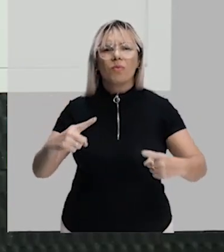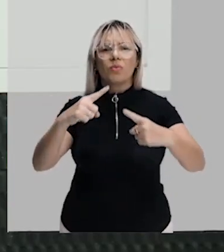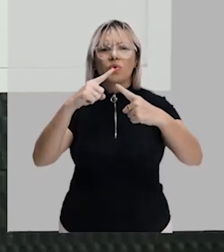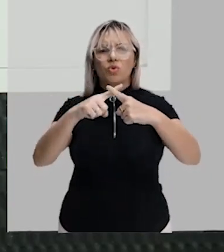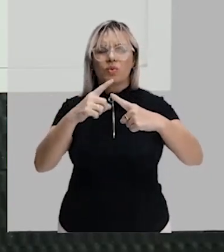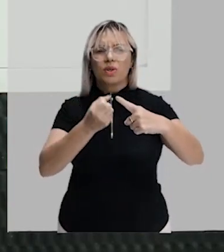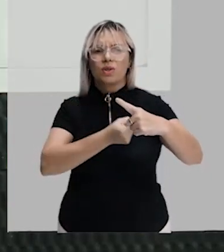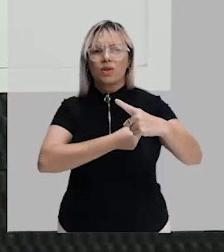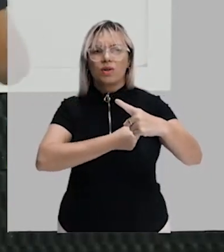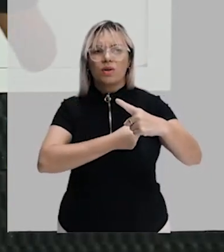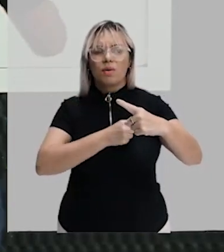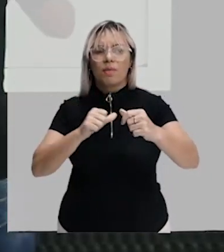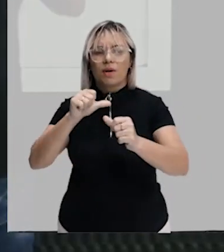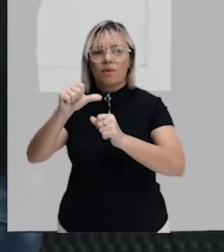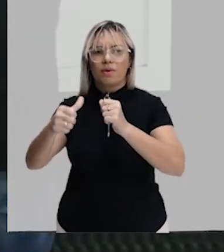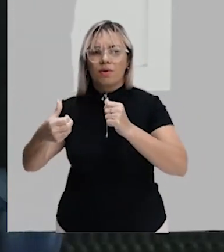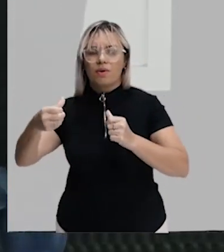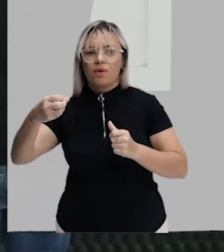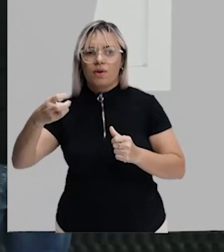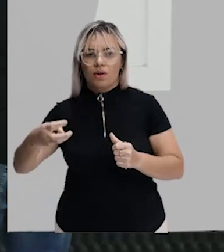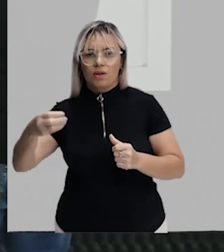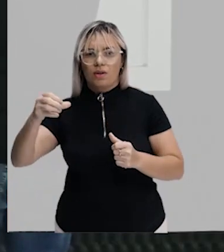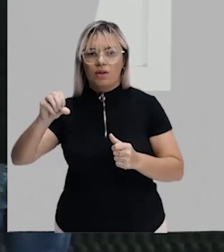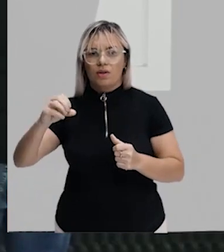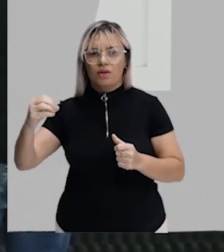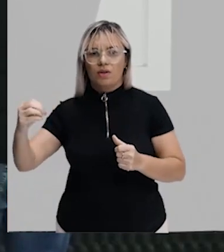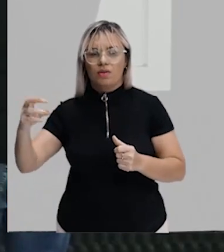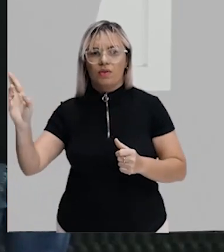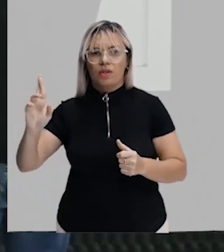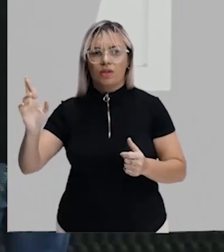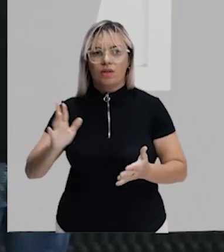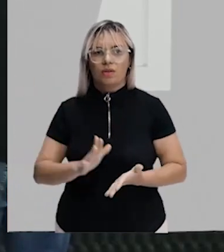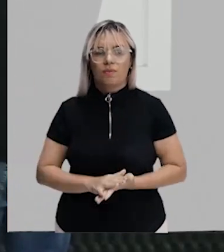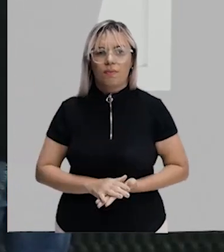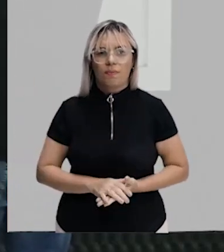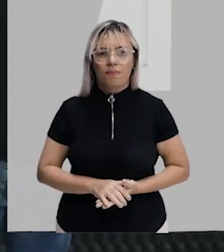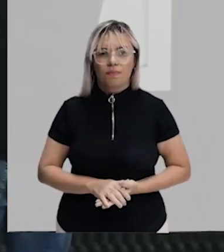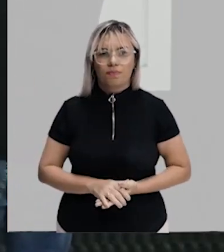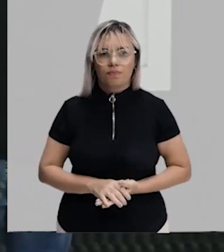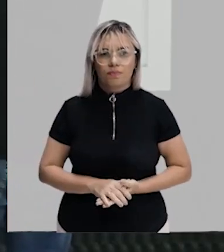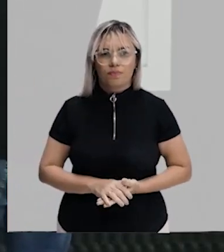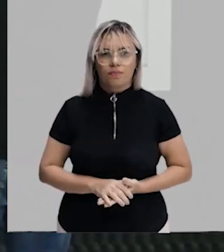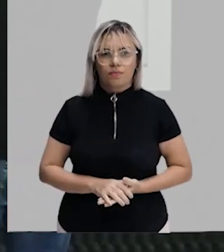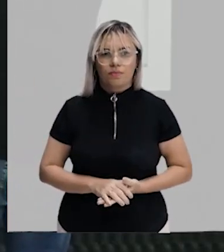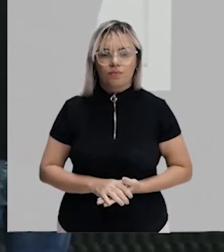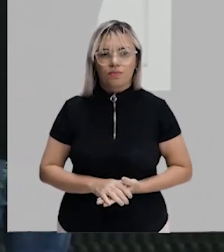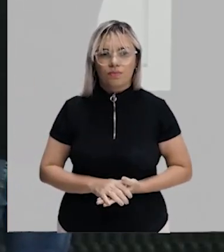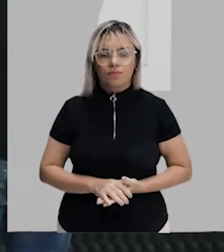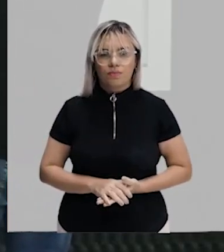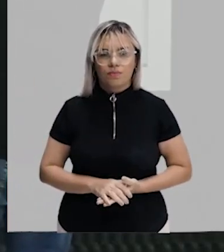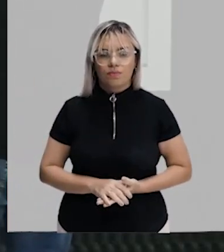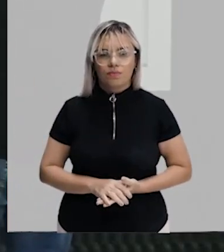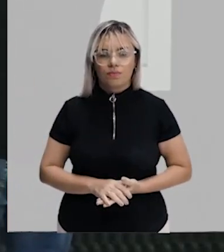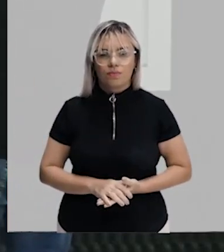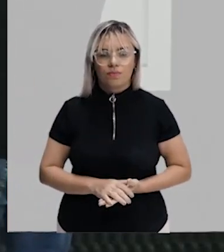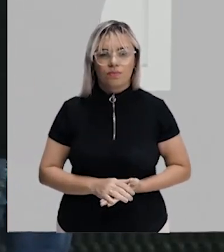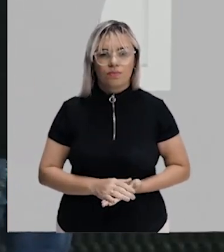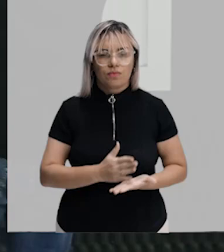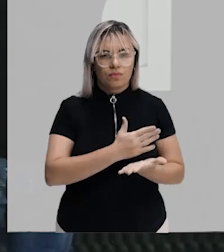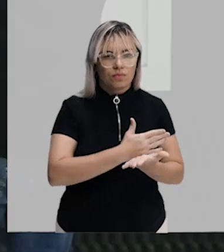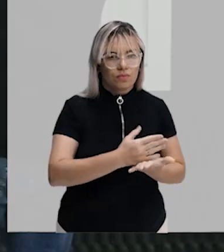390. Então vamos lá, 450 foi multiplicado por um fator de atualização